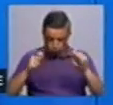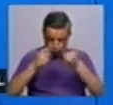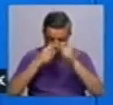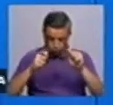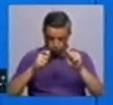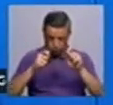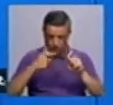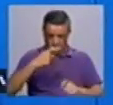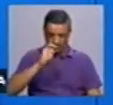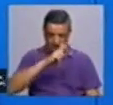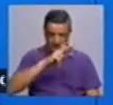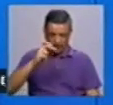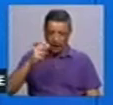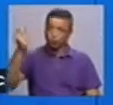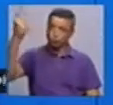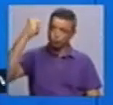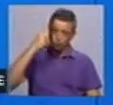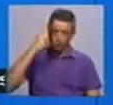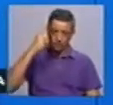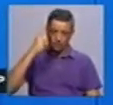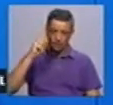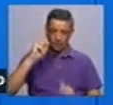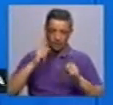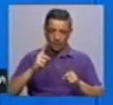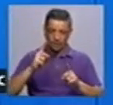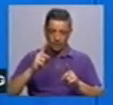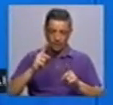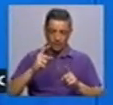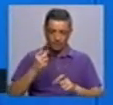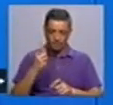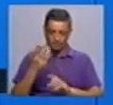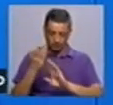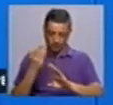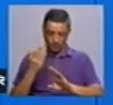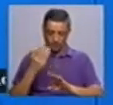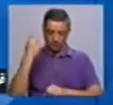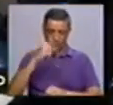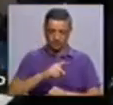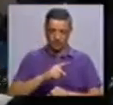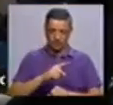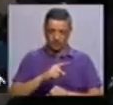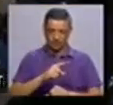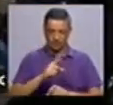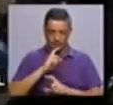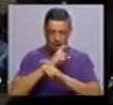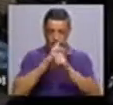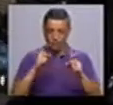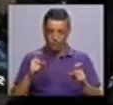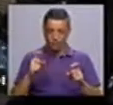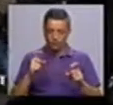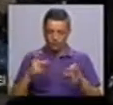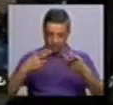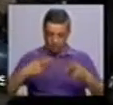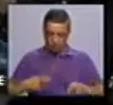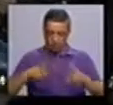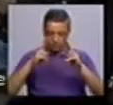Lua, a Terra e o Sol, olha, nada melhor do que um time-lapse. O mais recente time-lapse foi anunciado, que foi disponibilizado